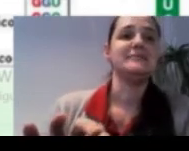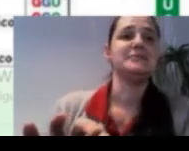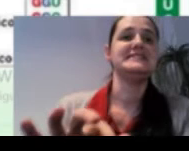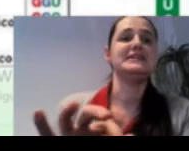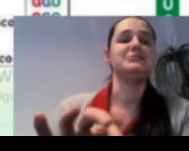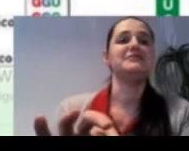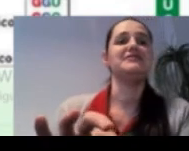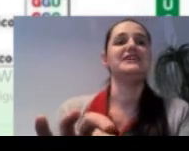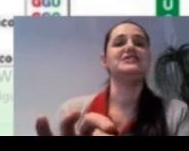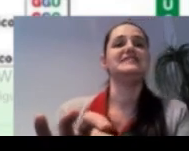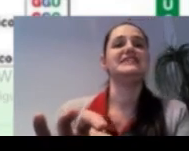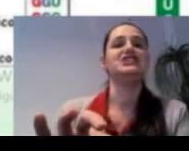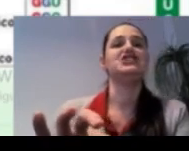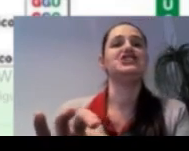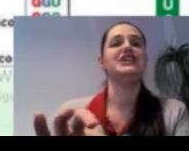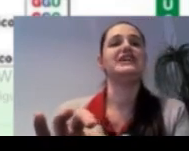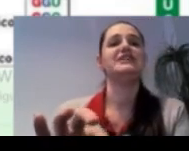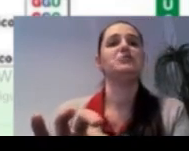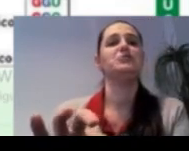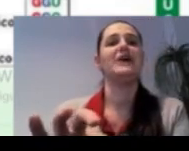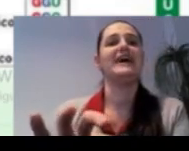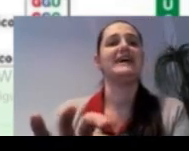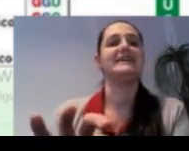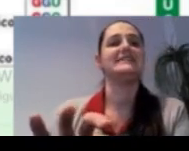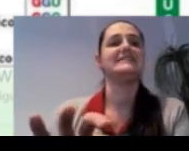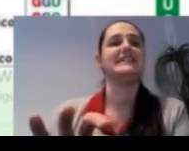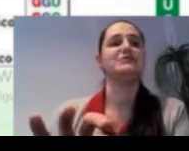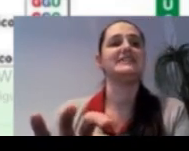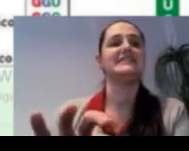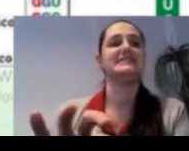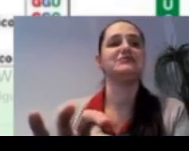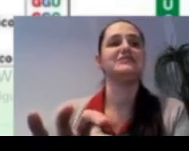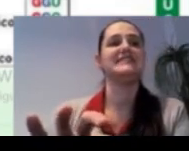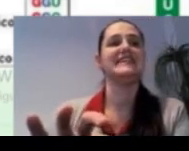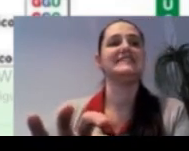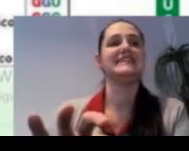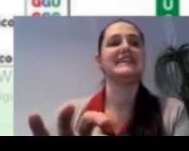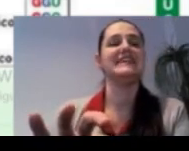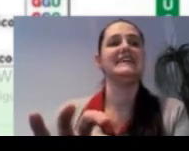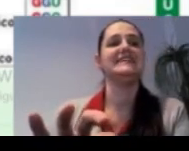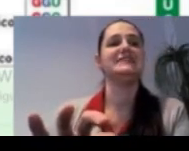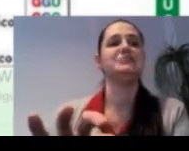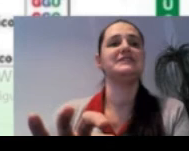trinca, por exemplo, em vez de ser GUA, se a alteração fosse nessa daqui, então, por